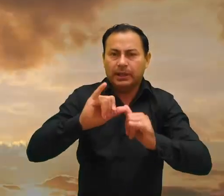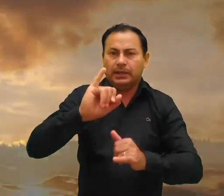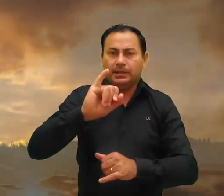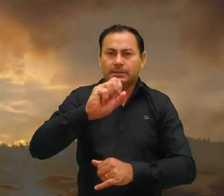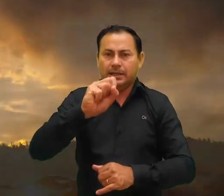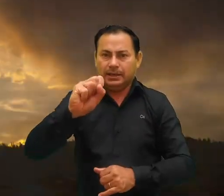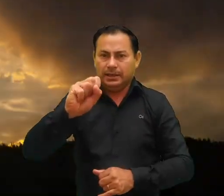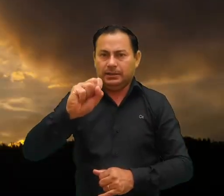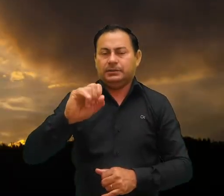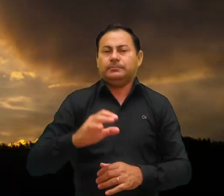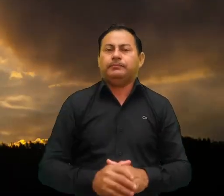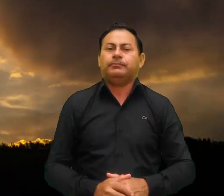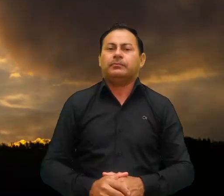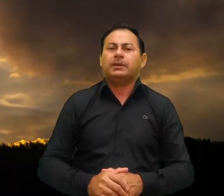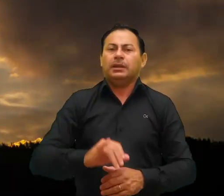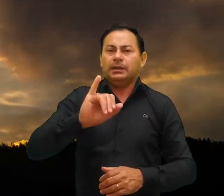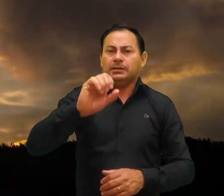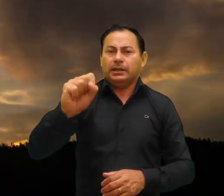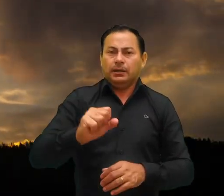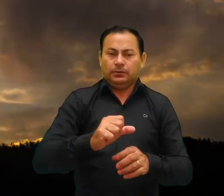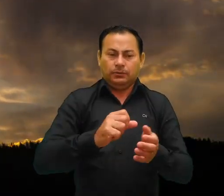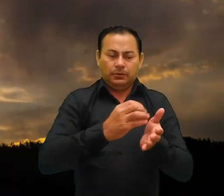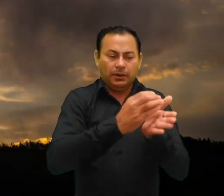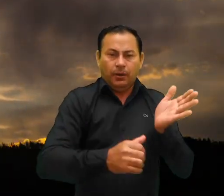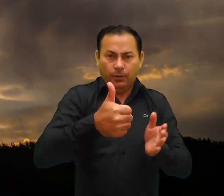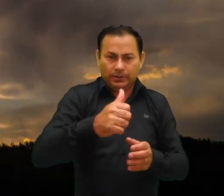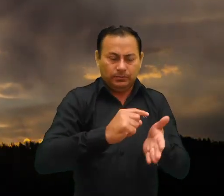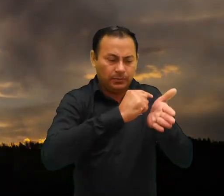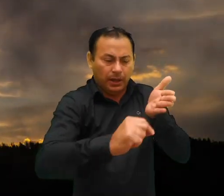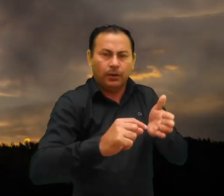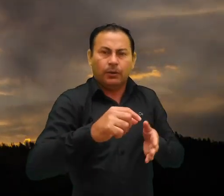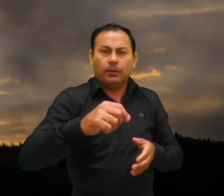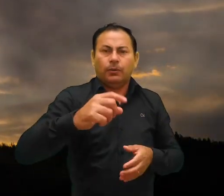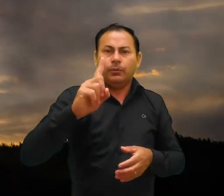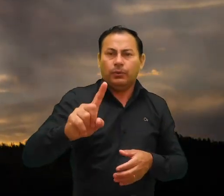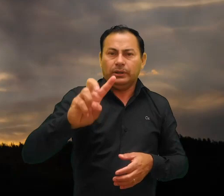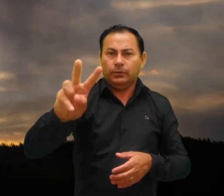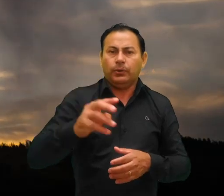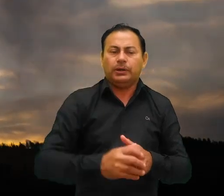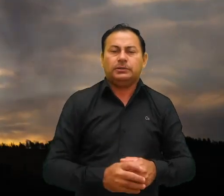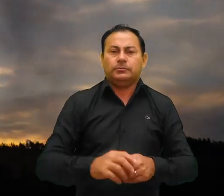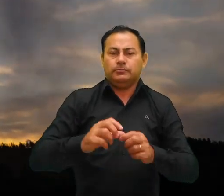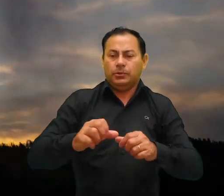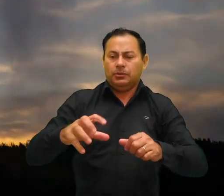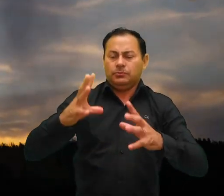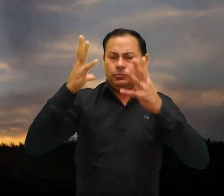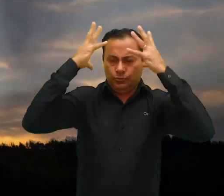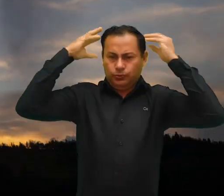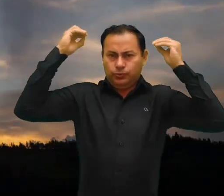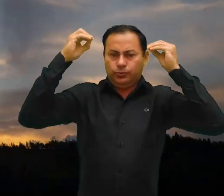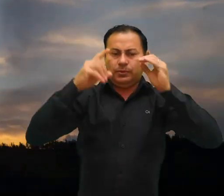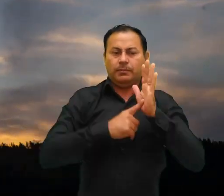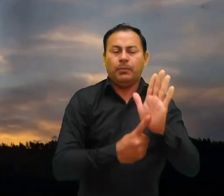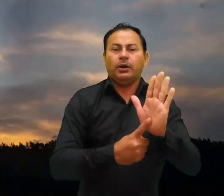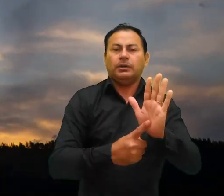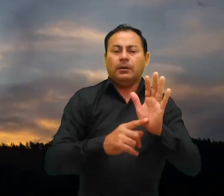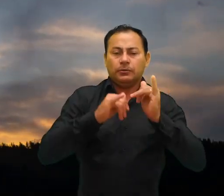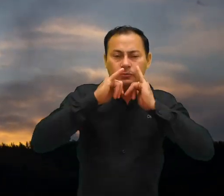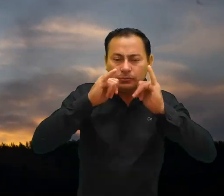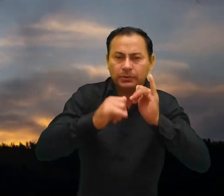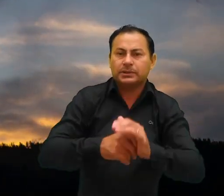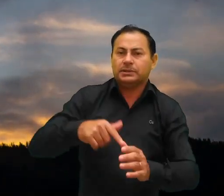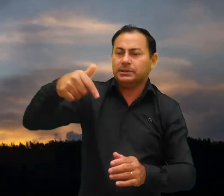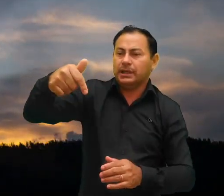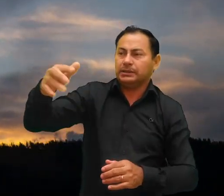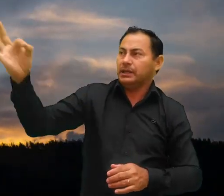de Isaías. Em Isaías 11, versículos 1 e 2, o príncipe dos profetas apresenta a profecia dos 7 Espíritos